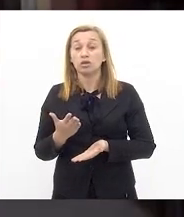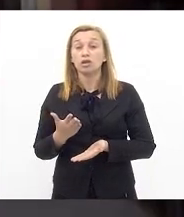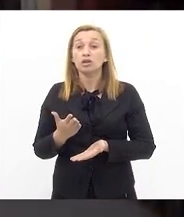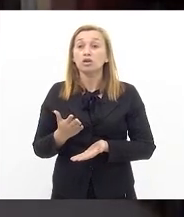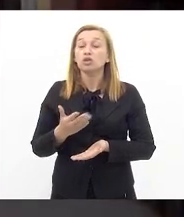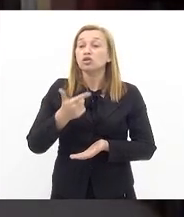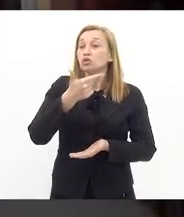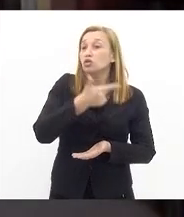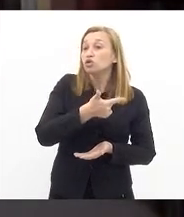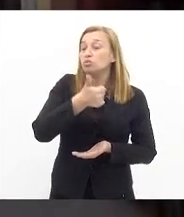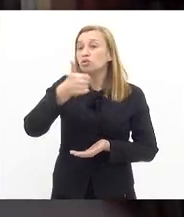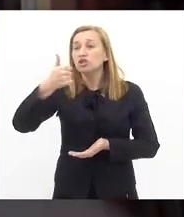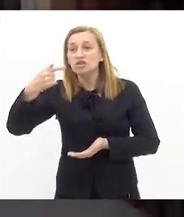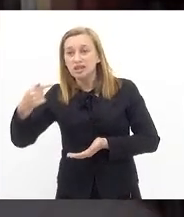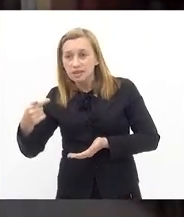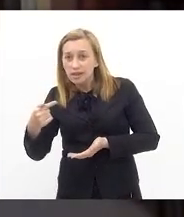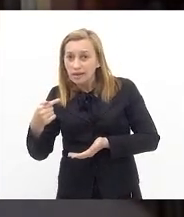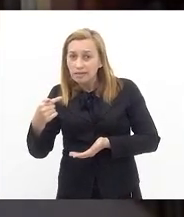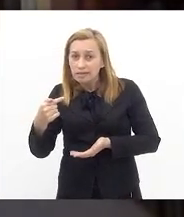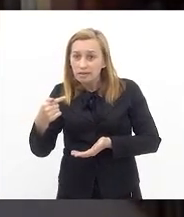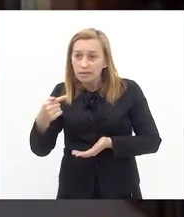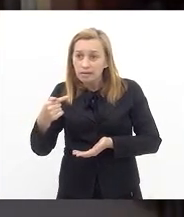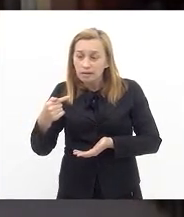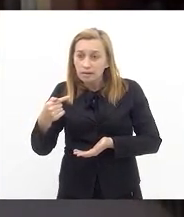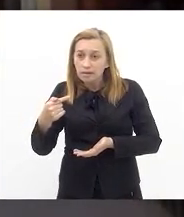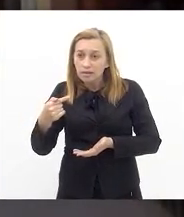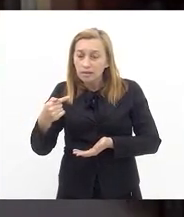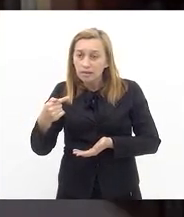em 2017